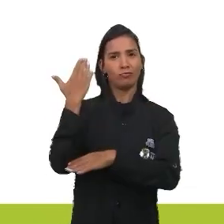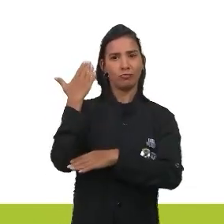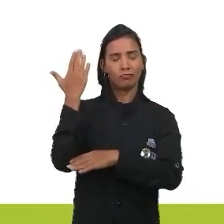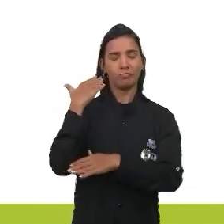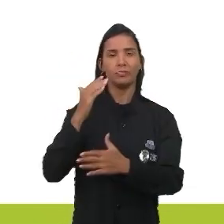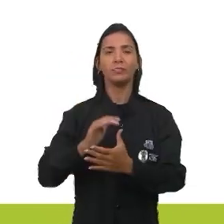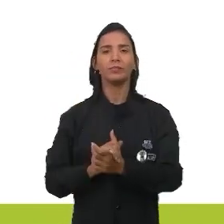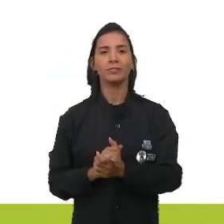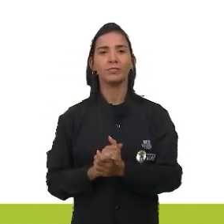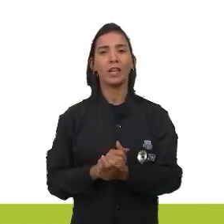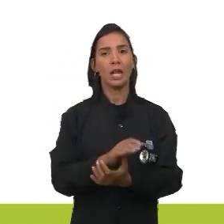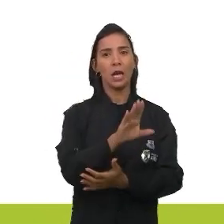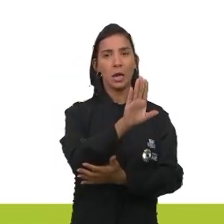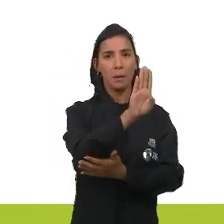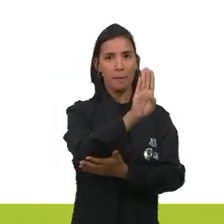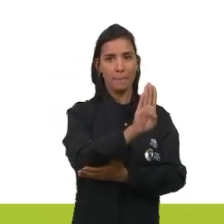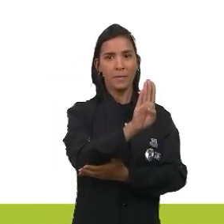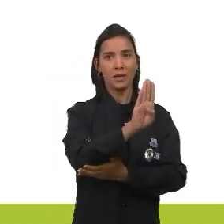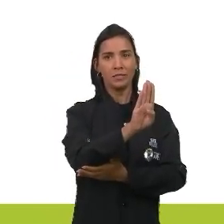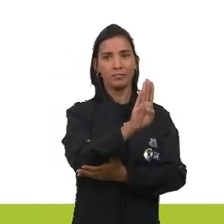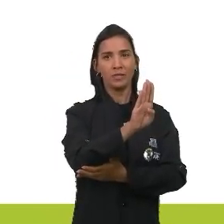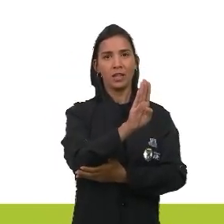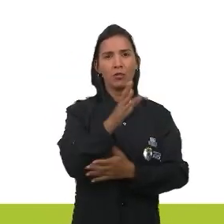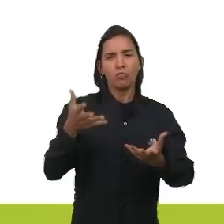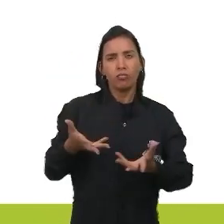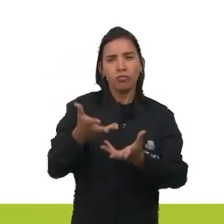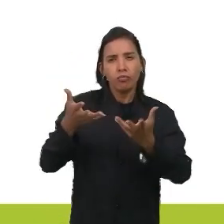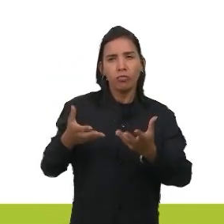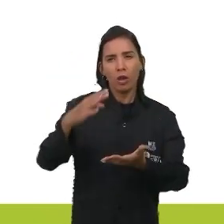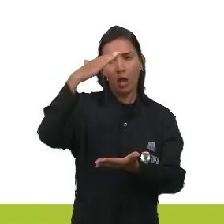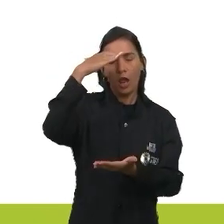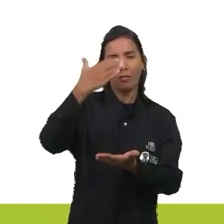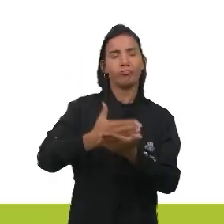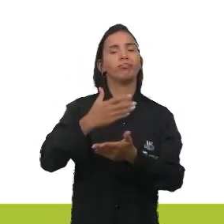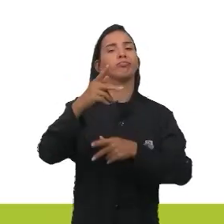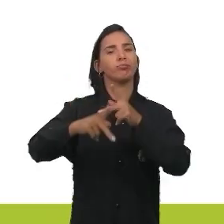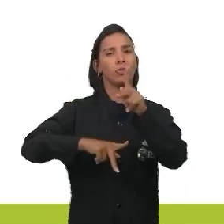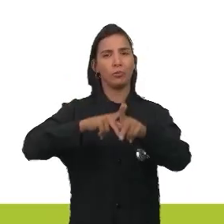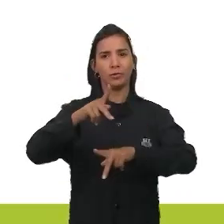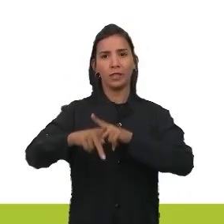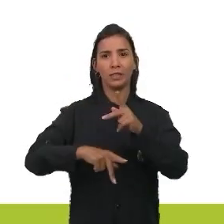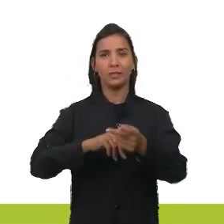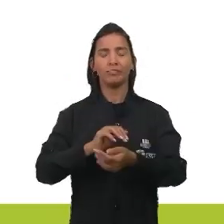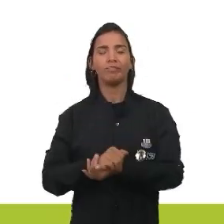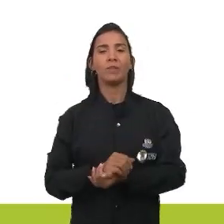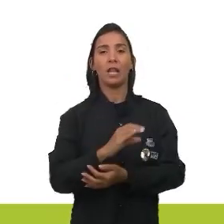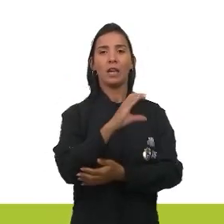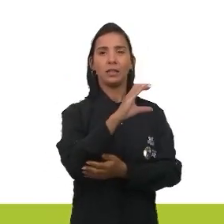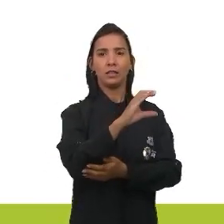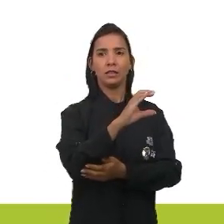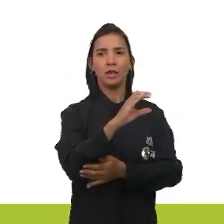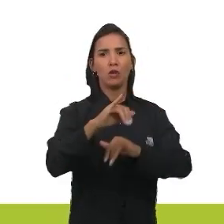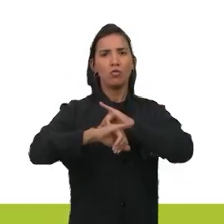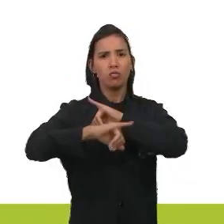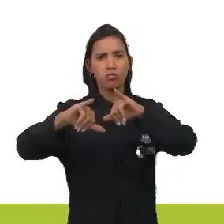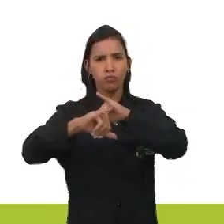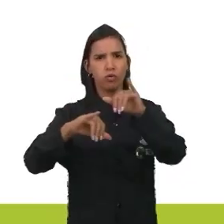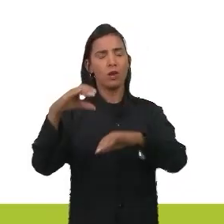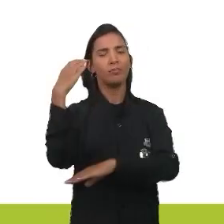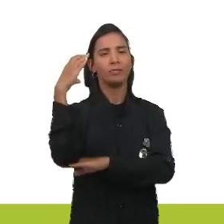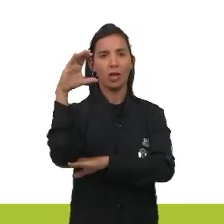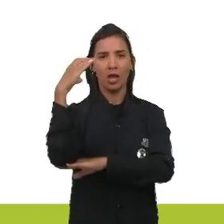exaltação das crendices populares. Letra C, propagação das conclusões